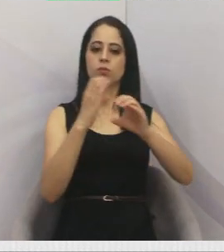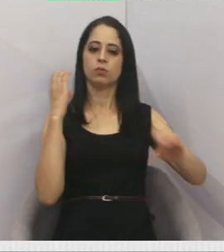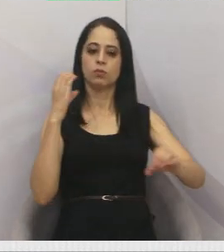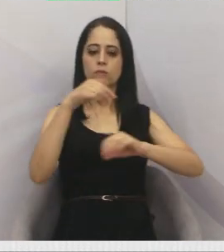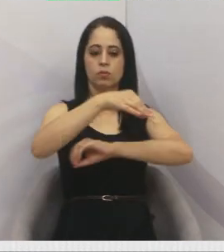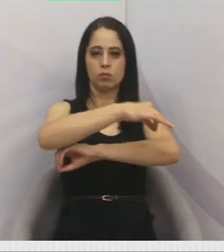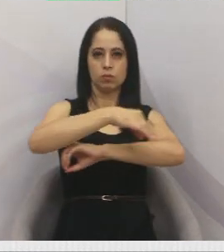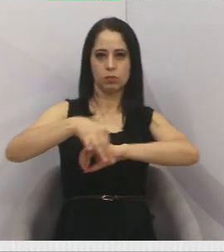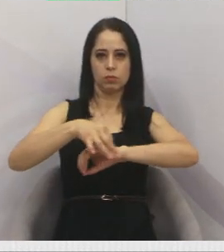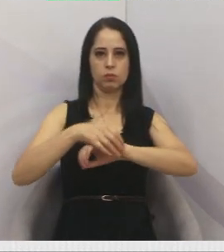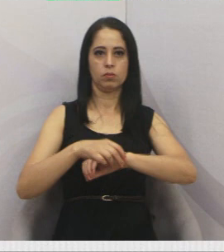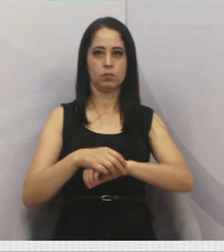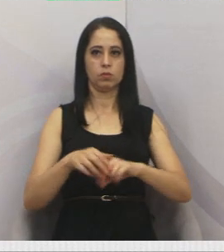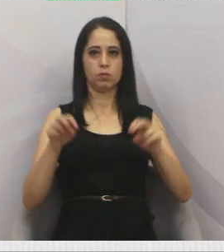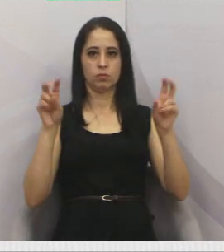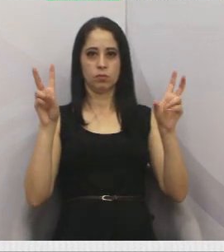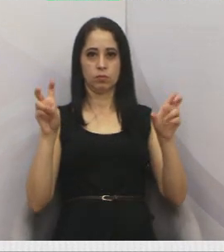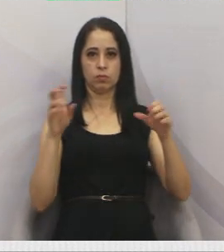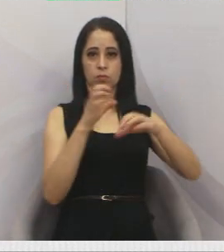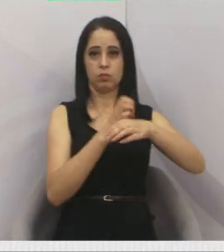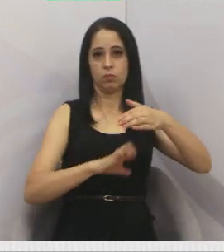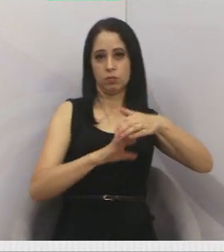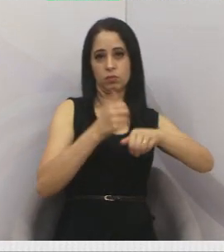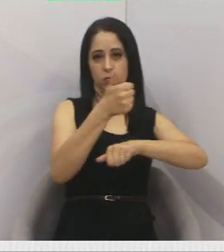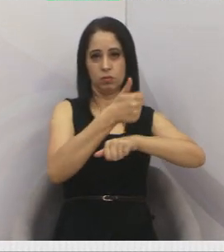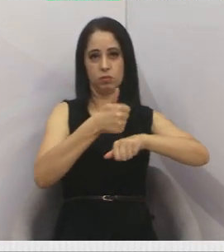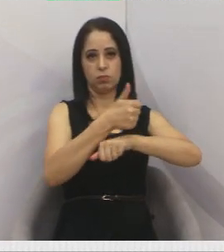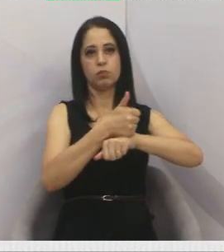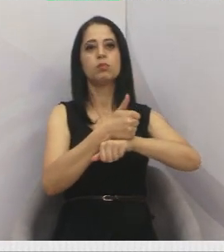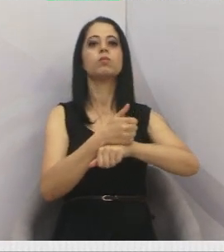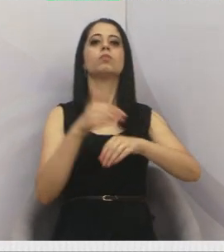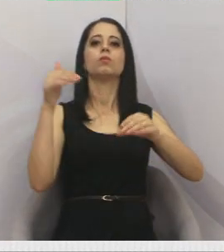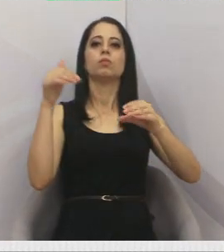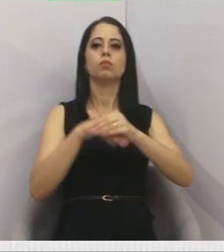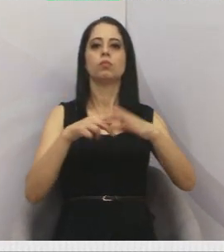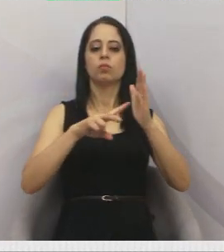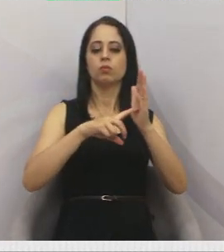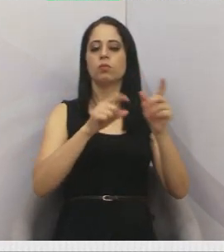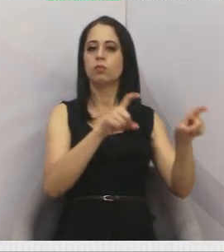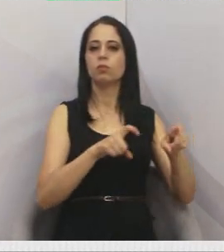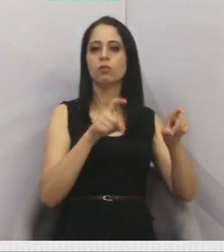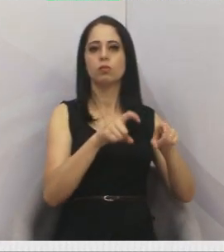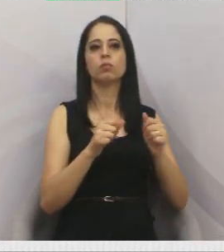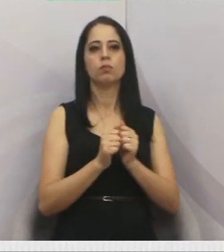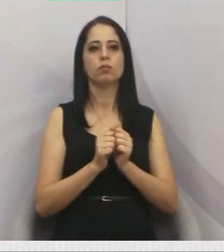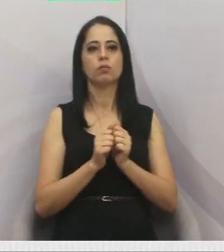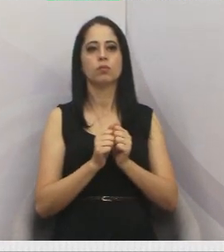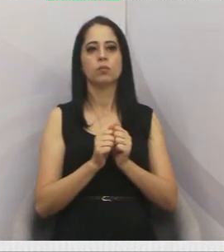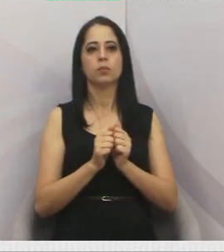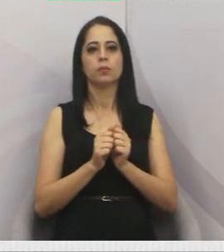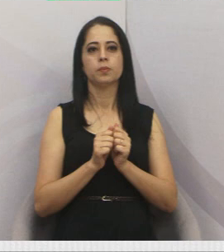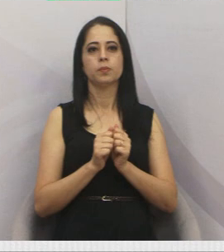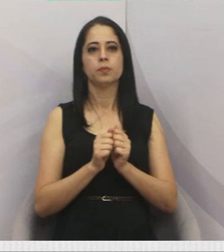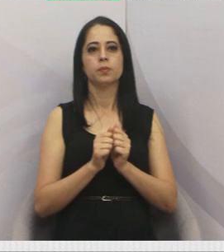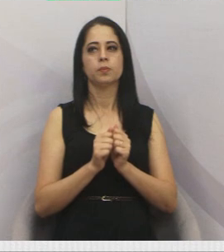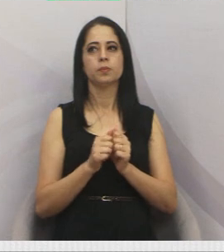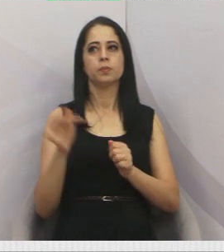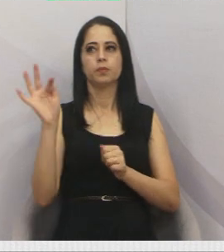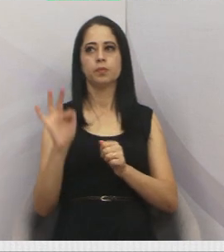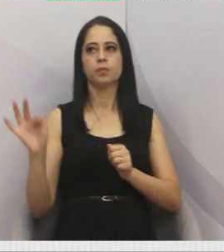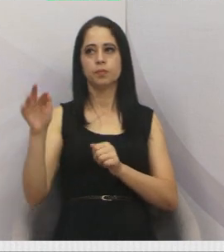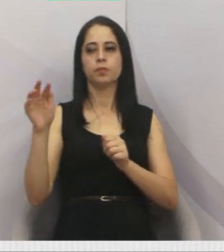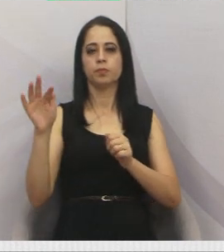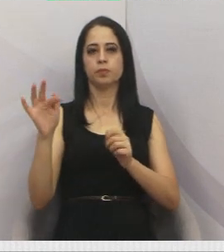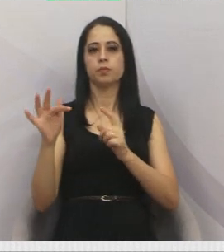Engenheiros. Segmento Empresas e Entidades Profissionais, um voto para Sindicato Rural. Segmento Entidades Acadêmicas, um voto